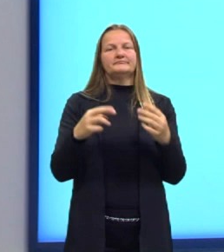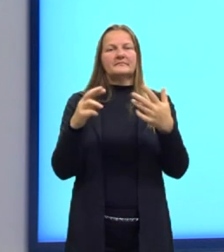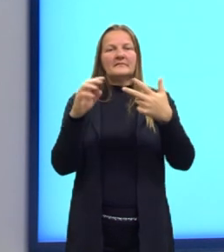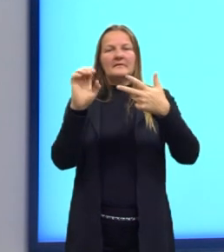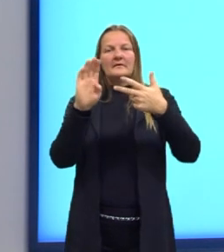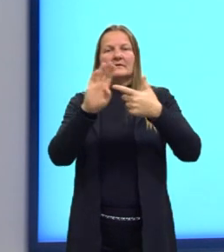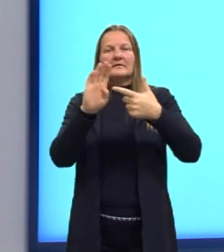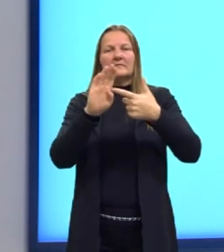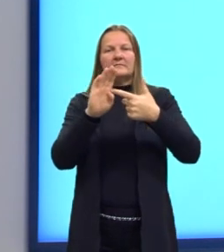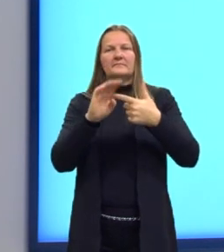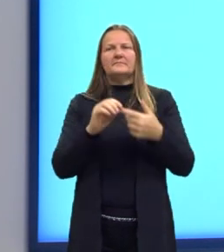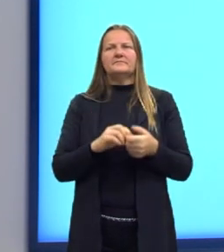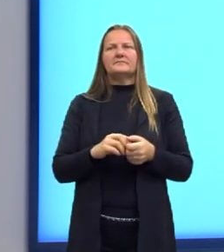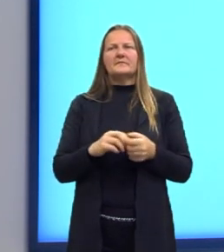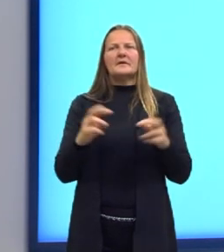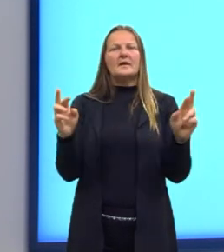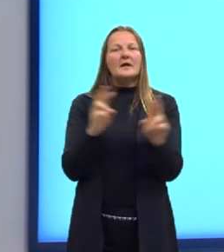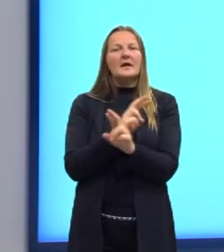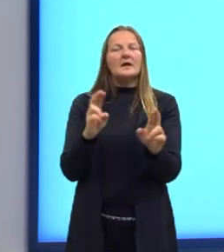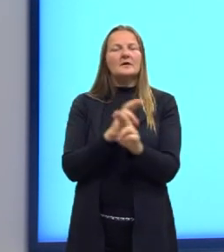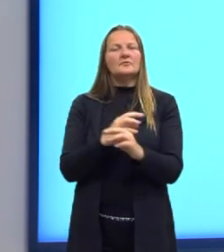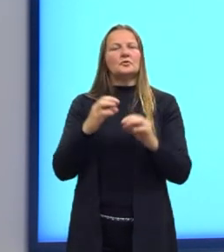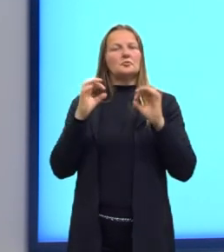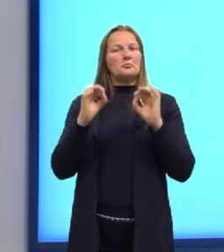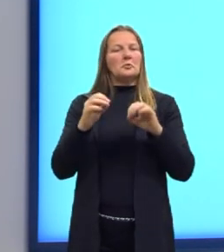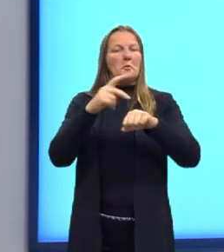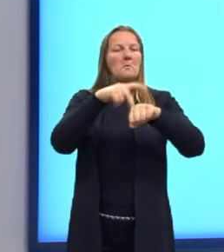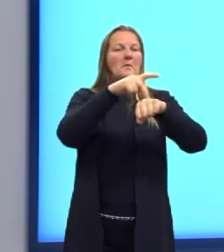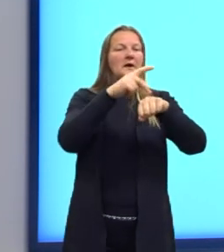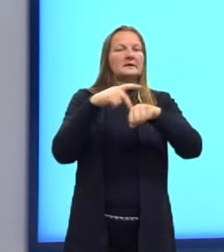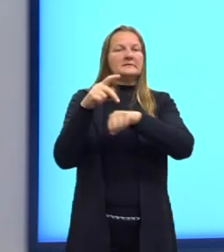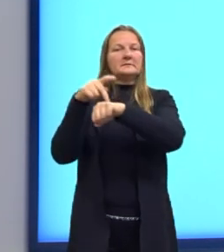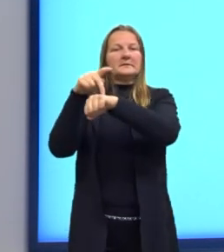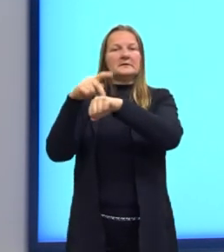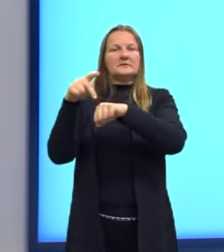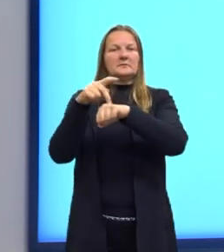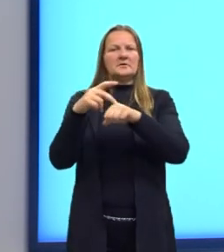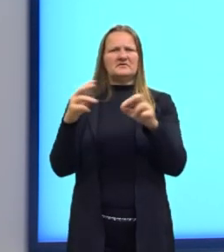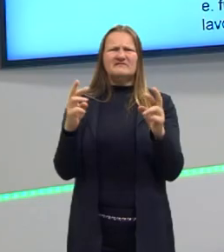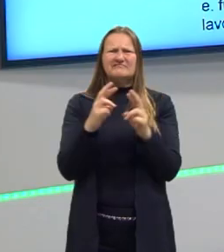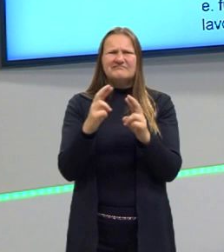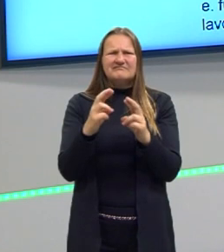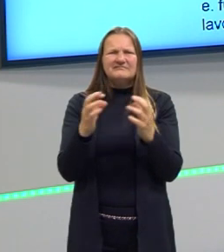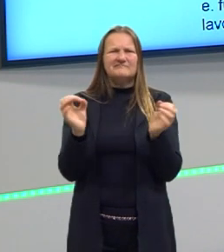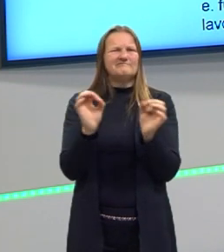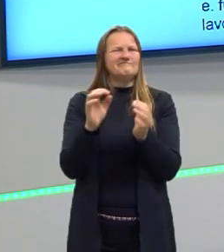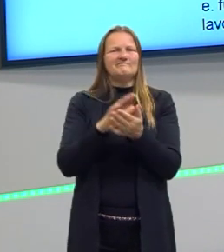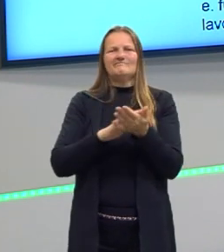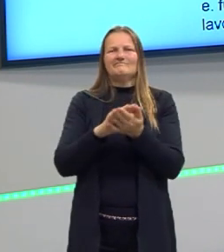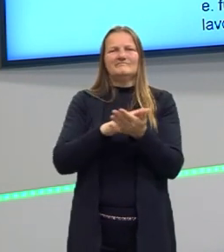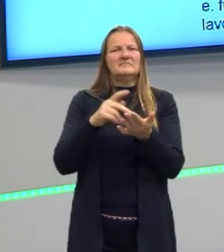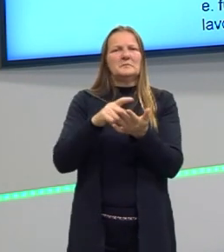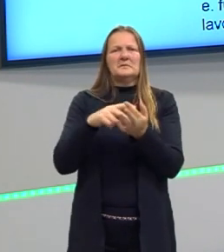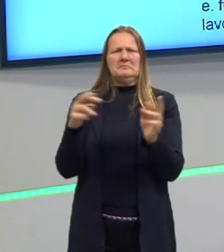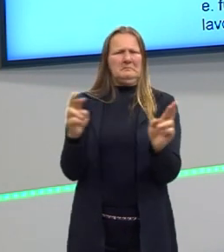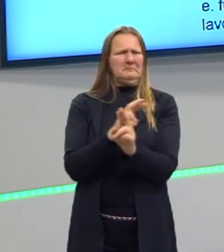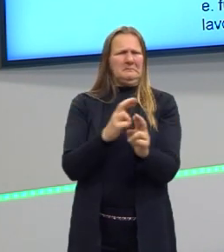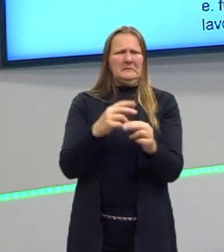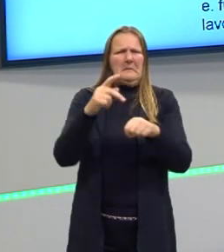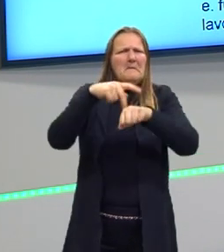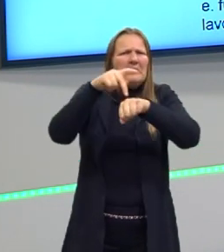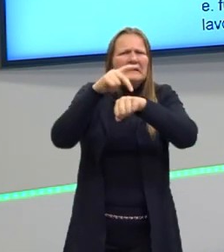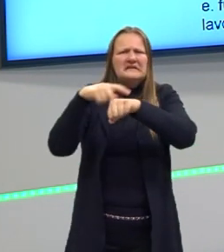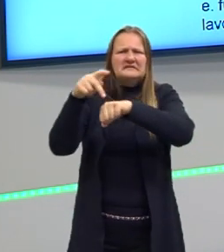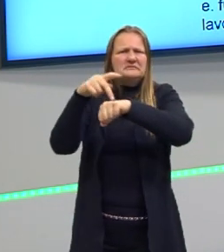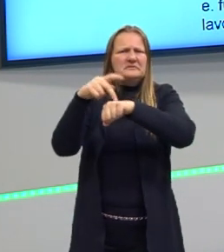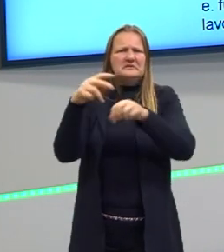relações de diplomáticas entre os países produtores de cana-de-açúcar Na verdade o texto também não cita